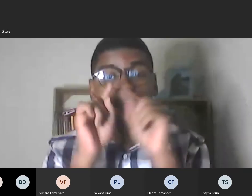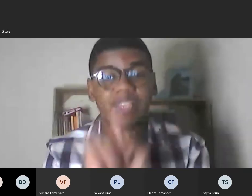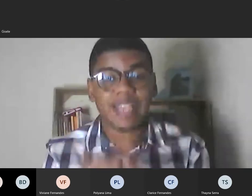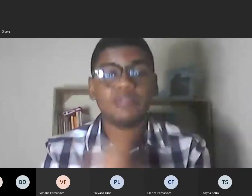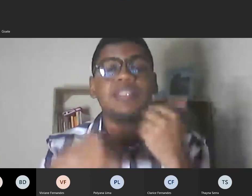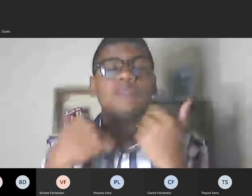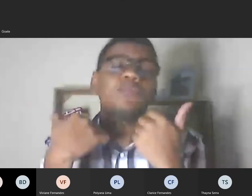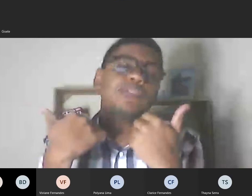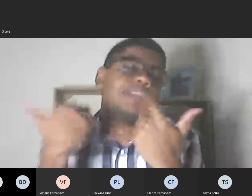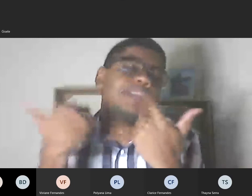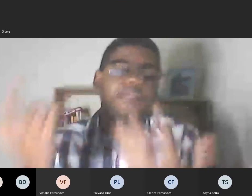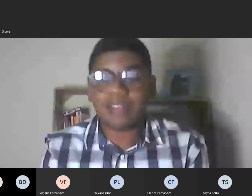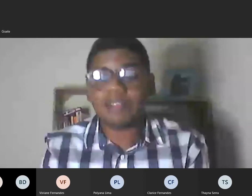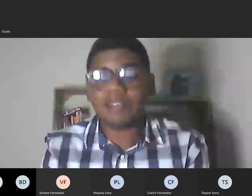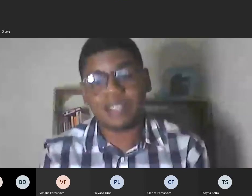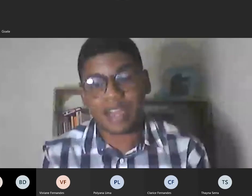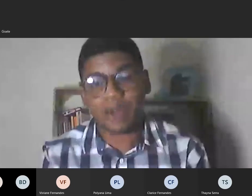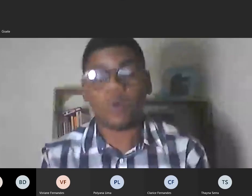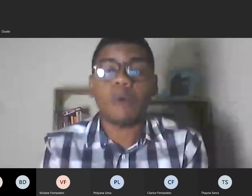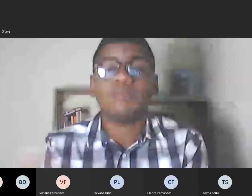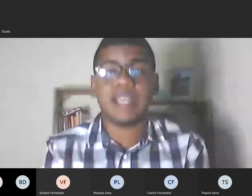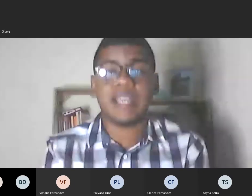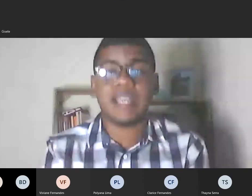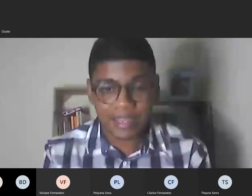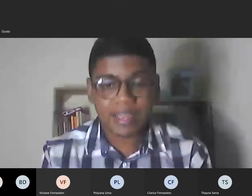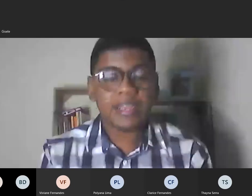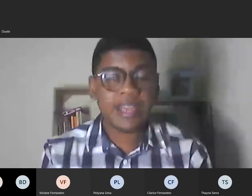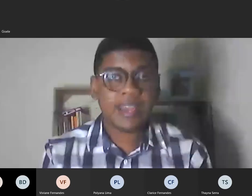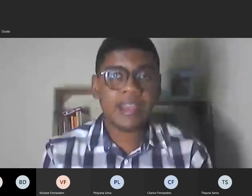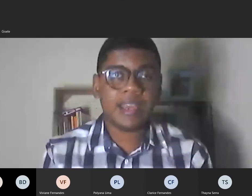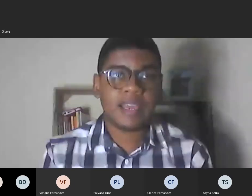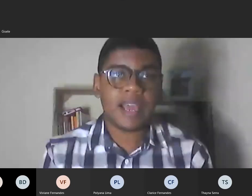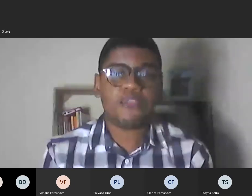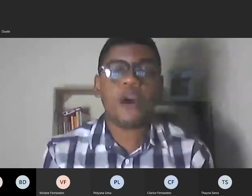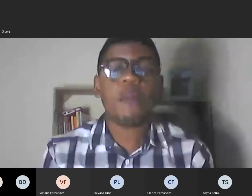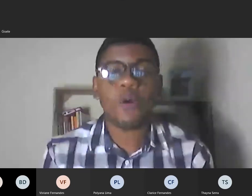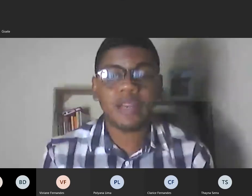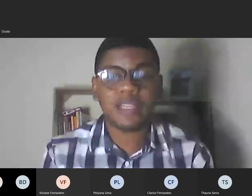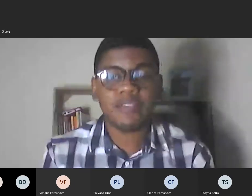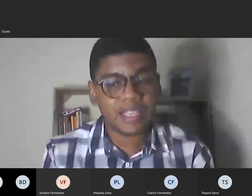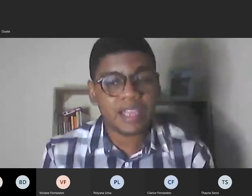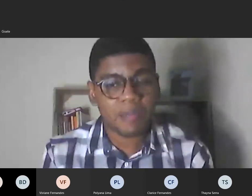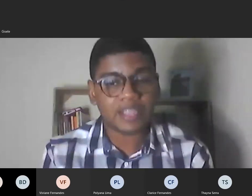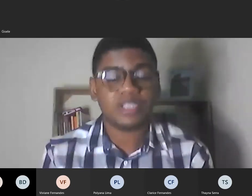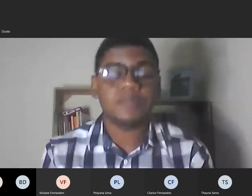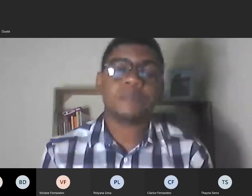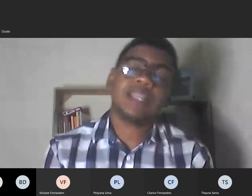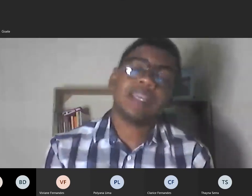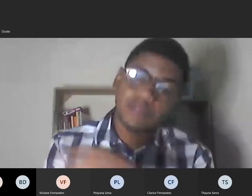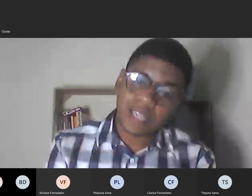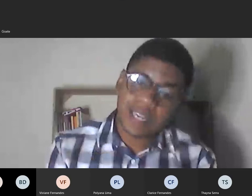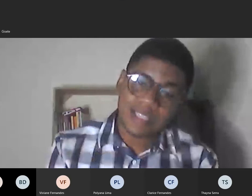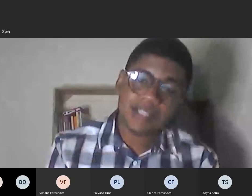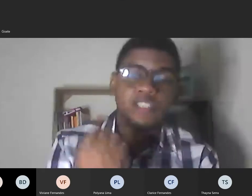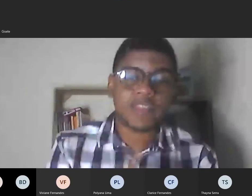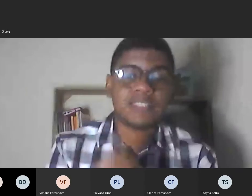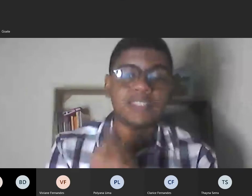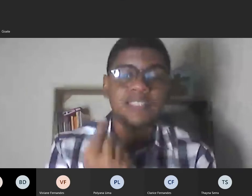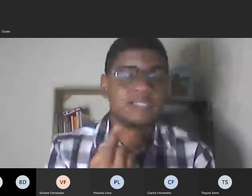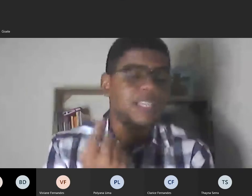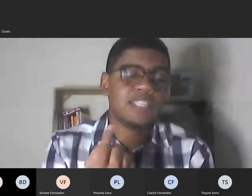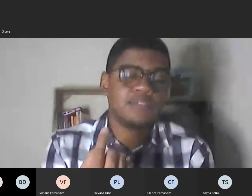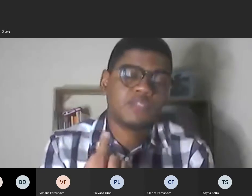pode modificar o significado daquele sinal, ou alterar, né, a forma como ele deveria, de repente, estar sendo trazido